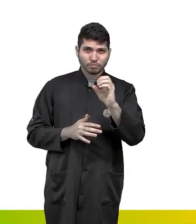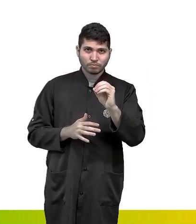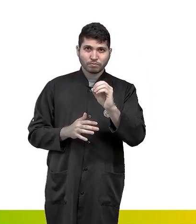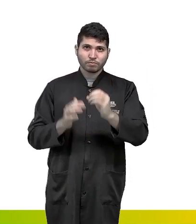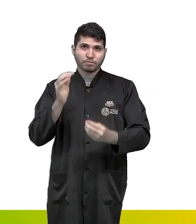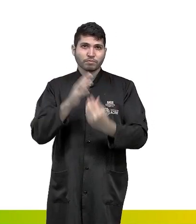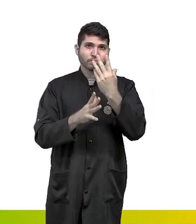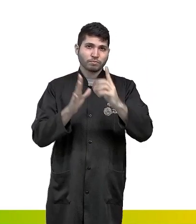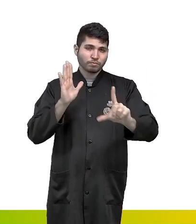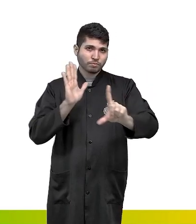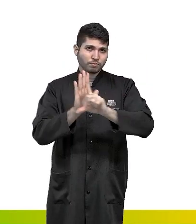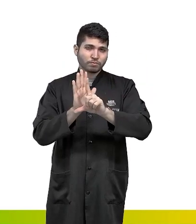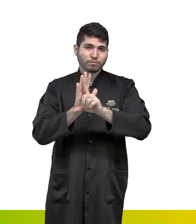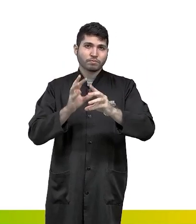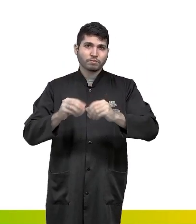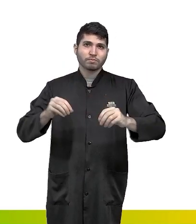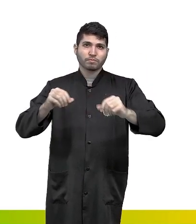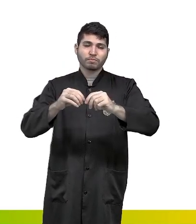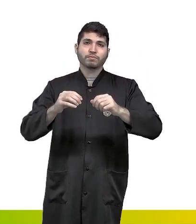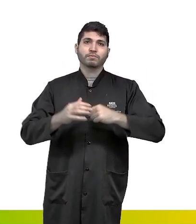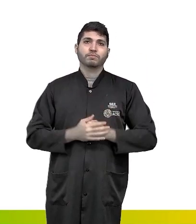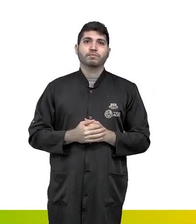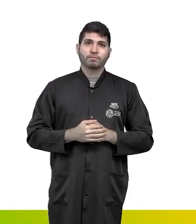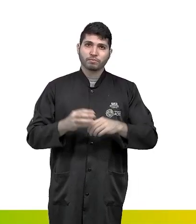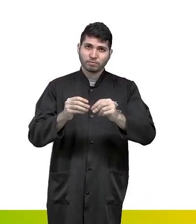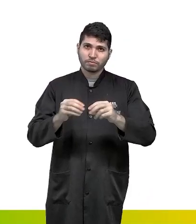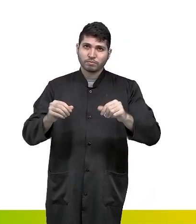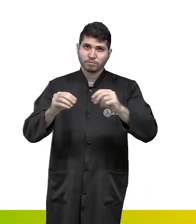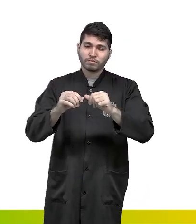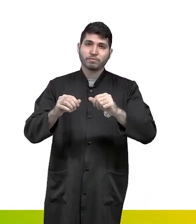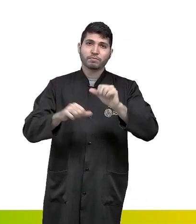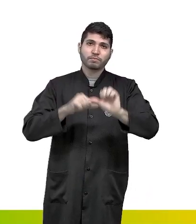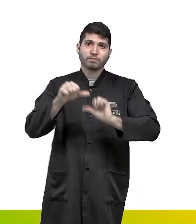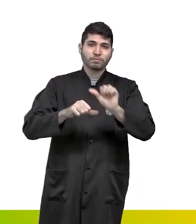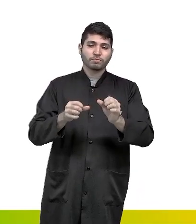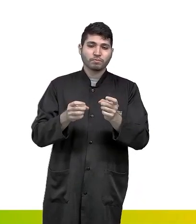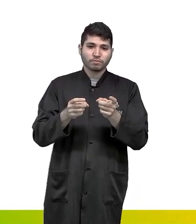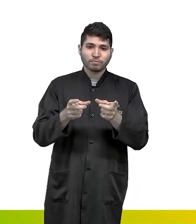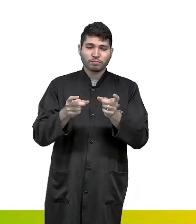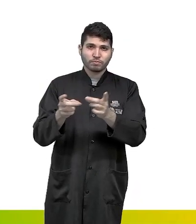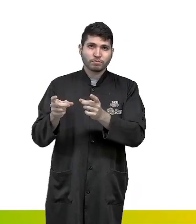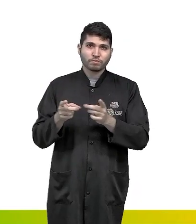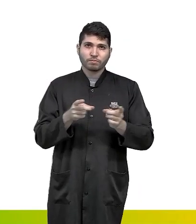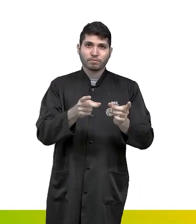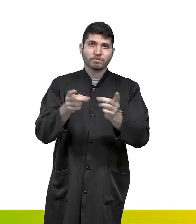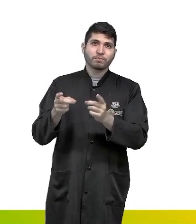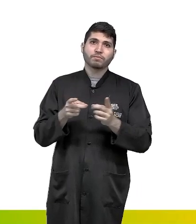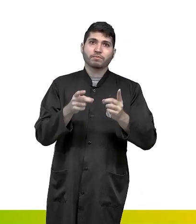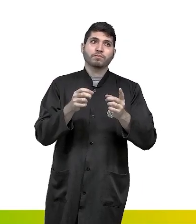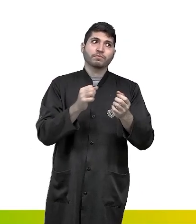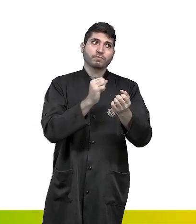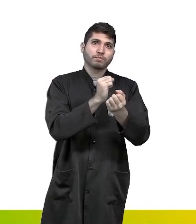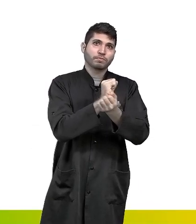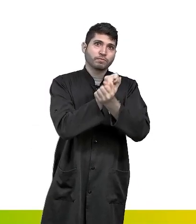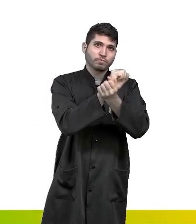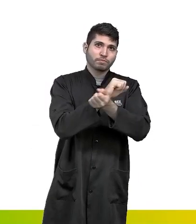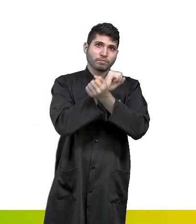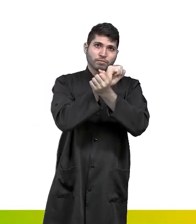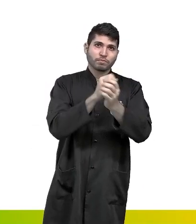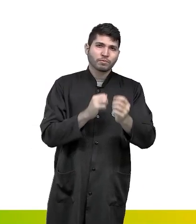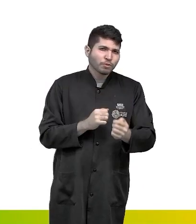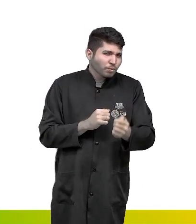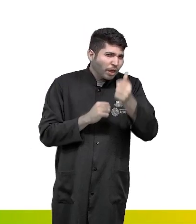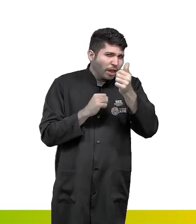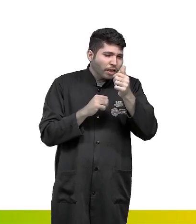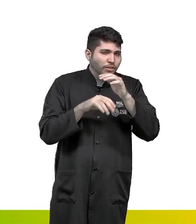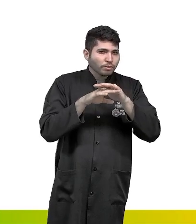terras. E a terra se torna uma mercadoria. A escravidão já estava acabando,